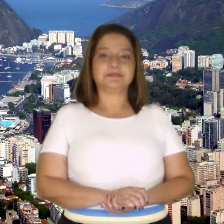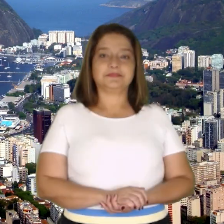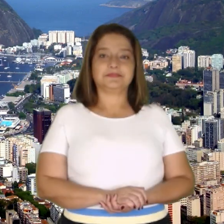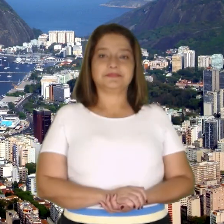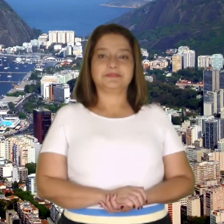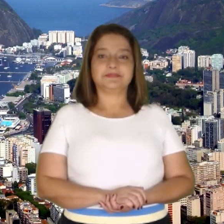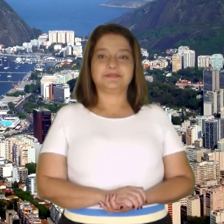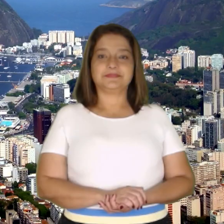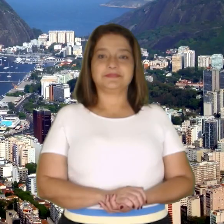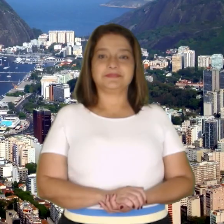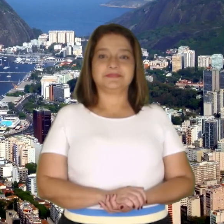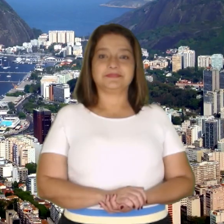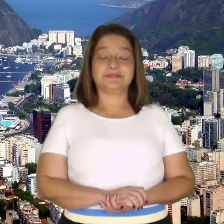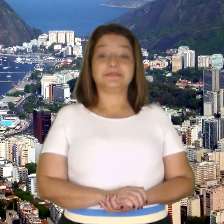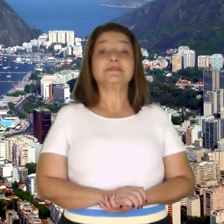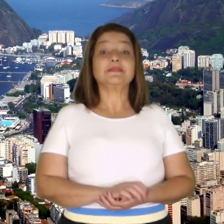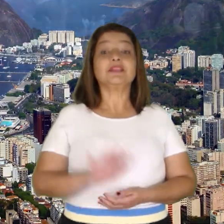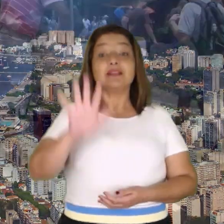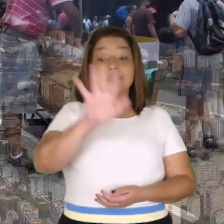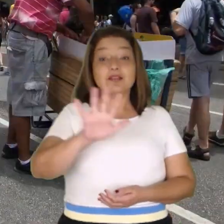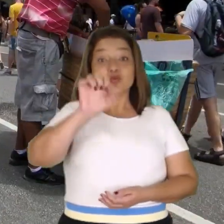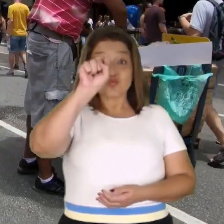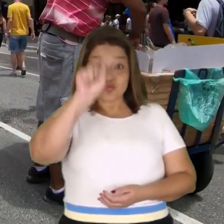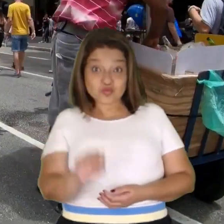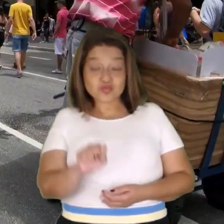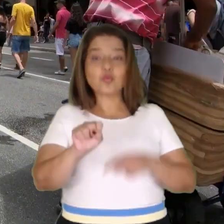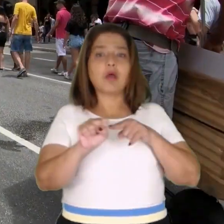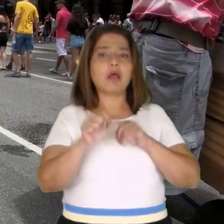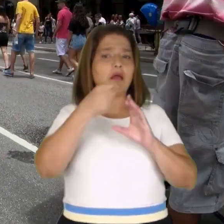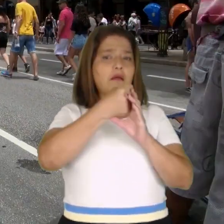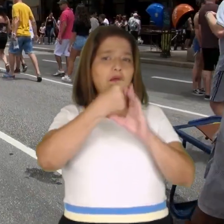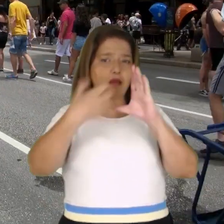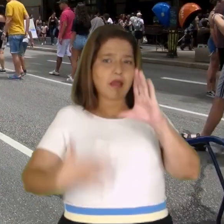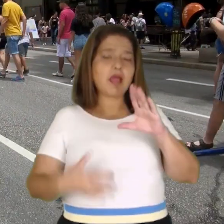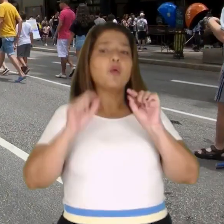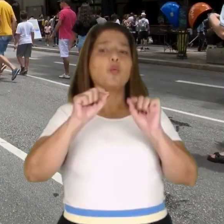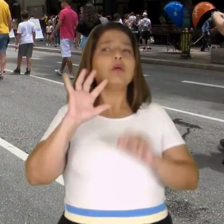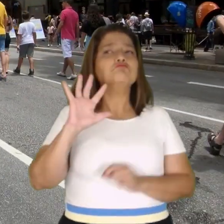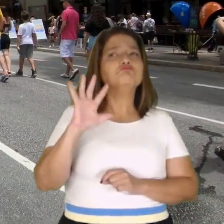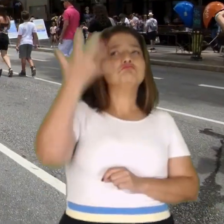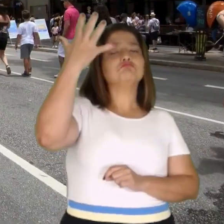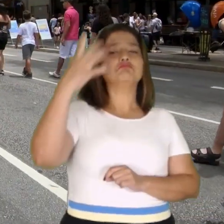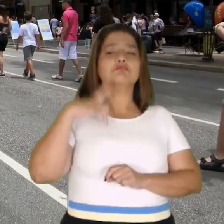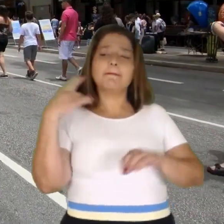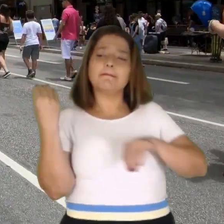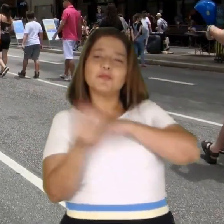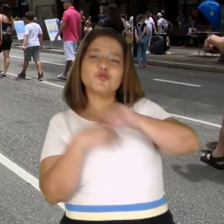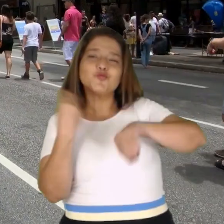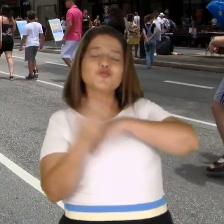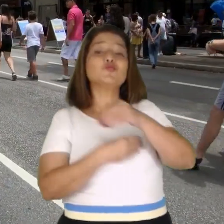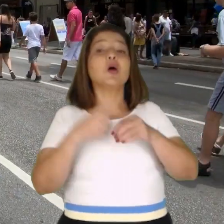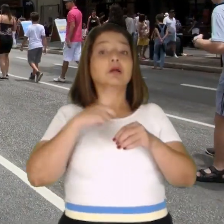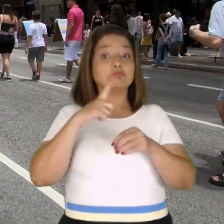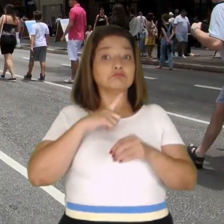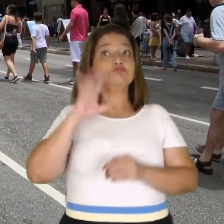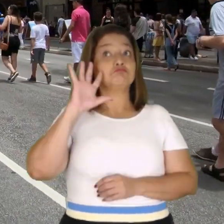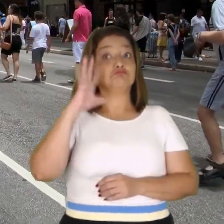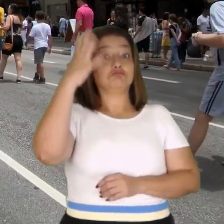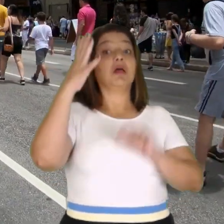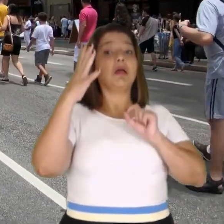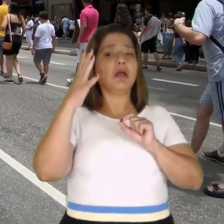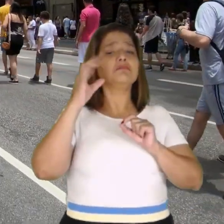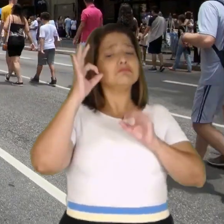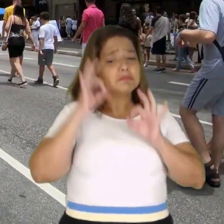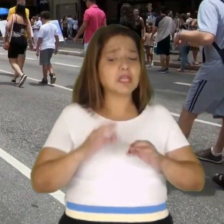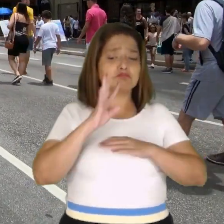agricultura. Região Sul é caracterizada por um clima temperado, com estações bem definidas e